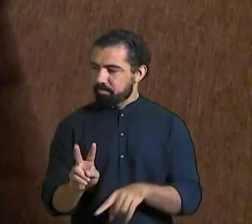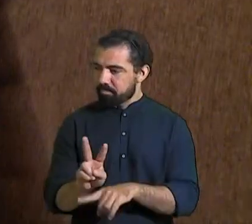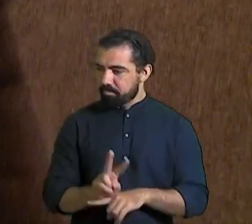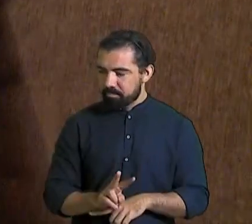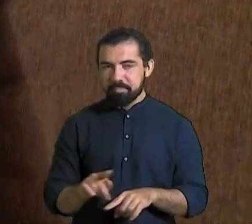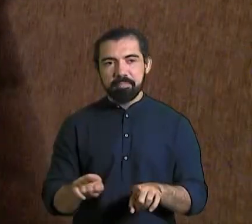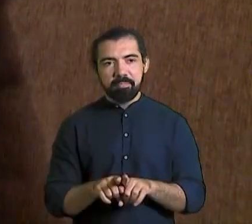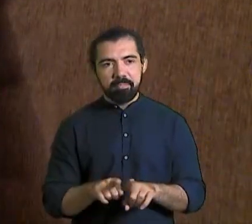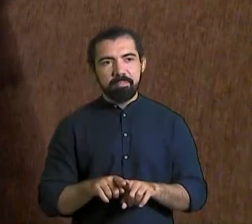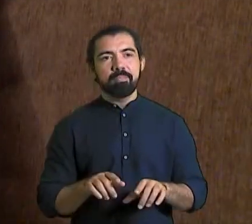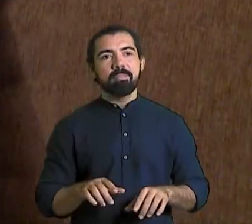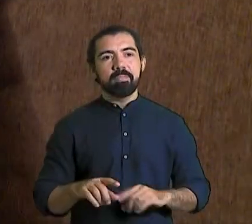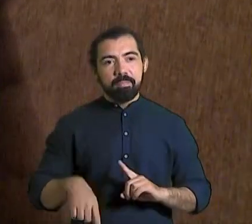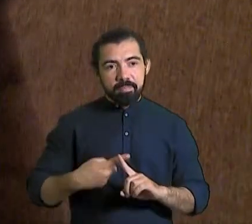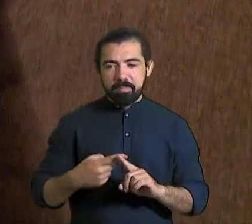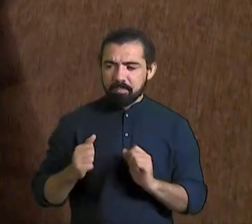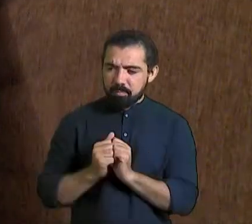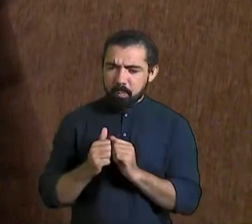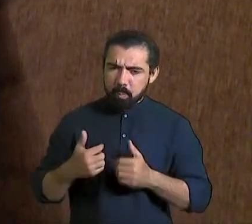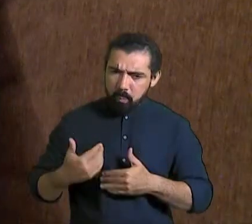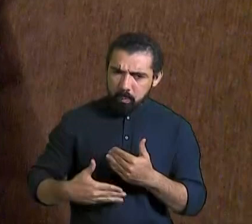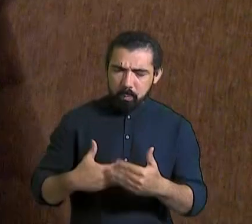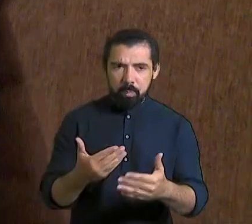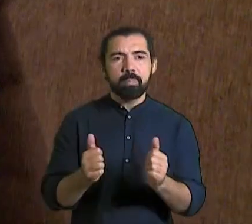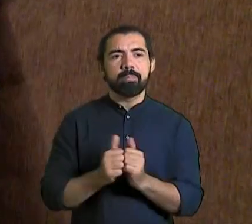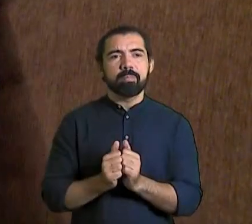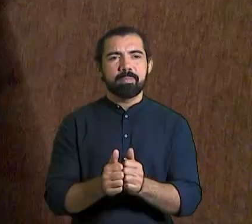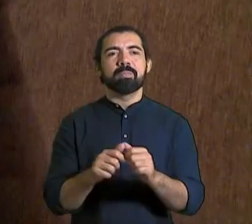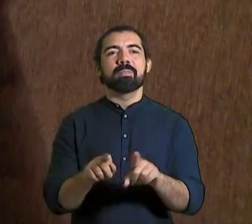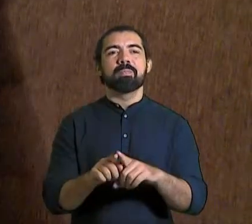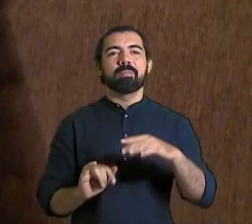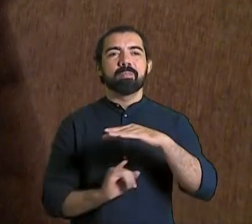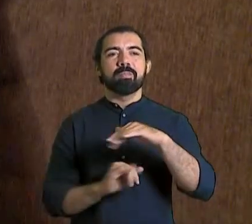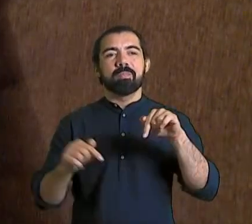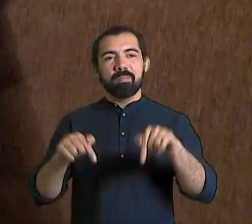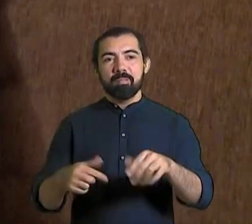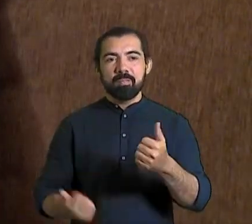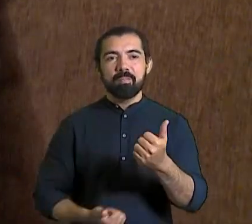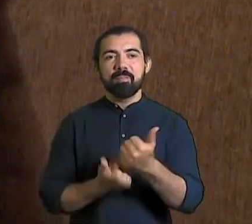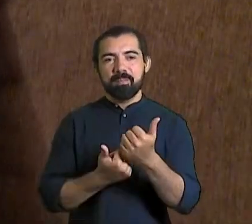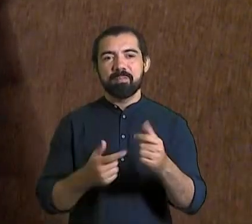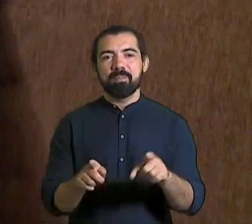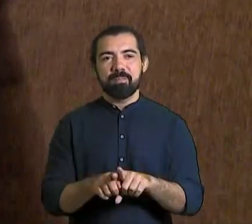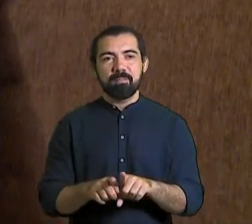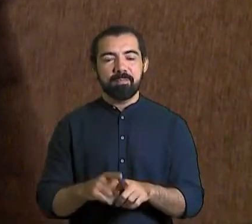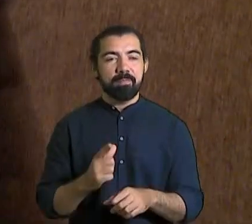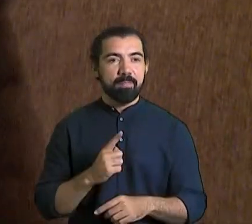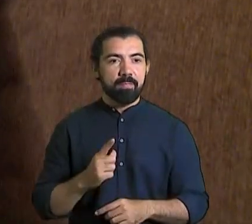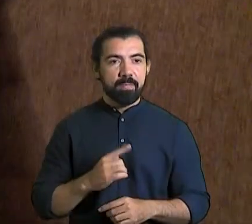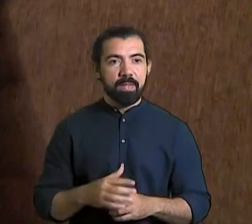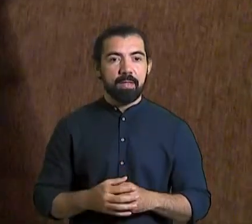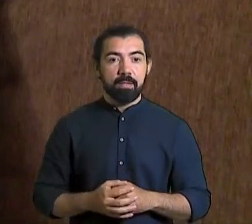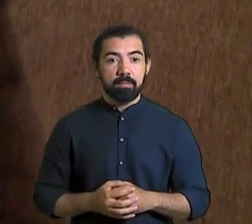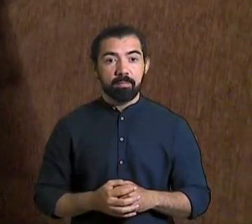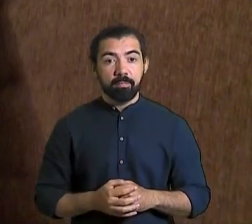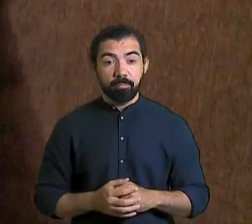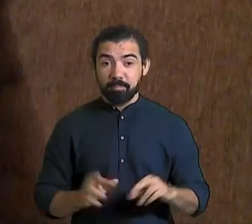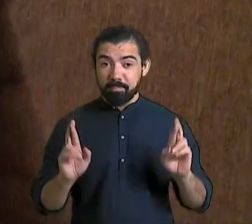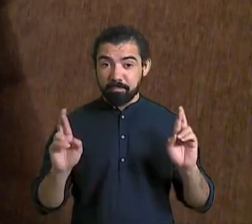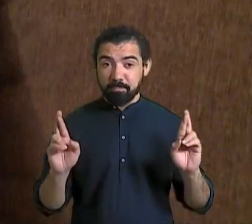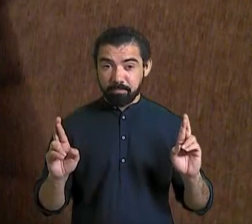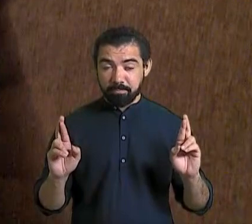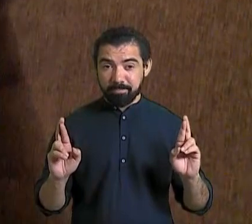toda a caminhada aí da gente, que a gente teve junto ao Instituto, né, todo o apoio, né? E